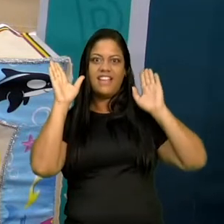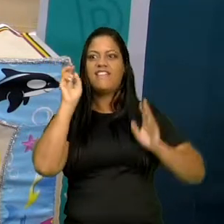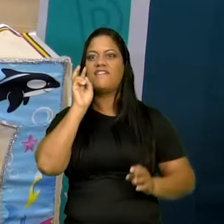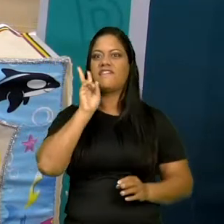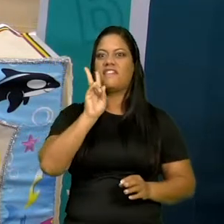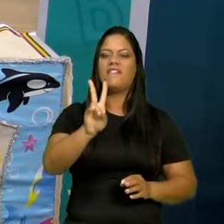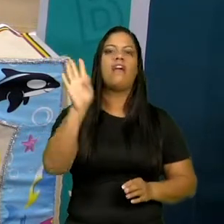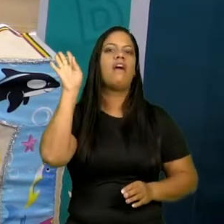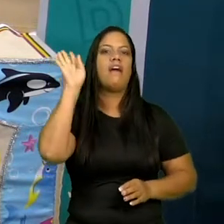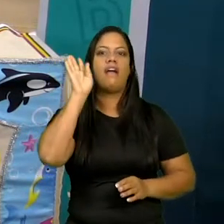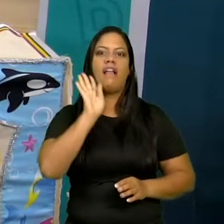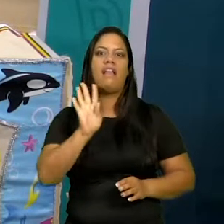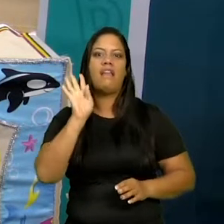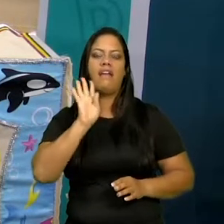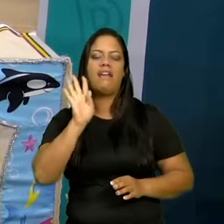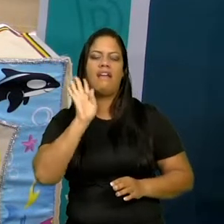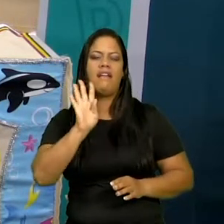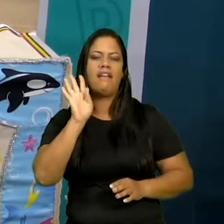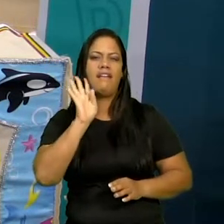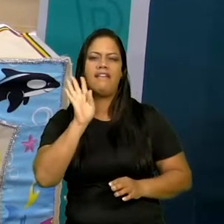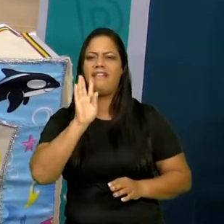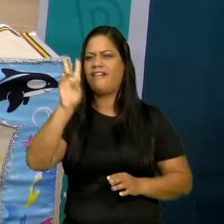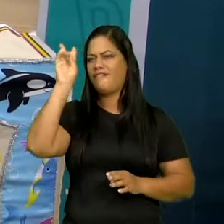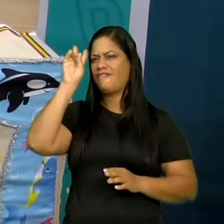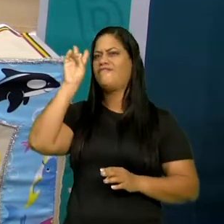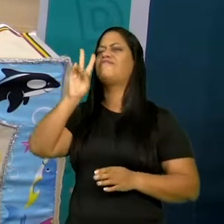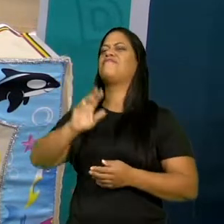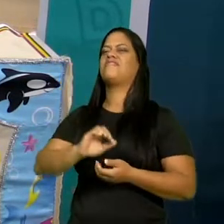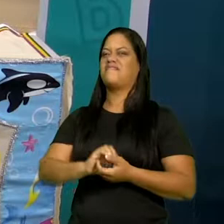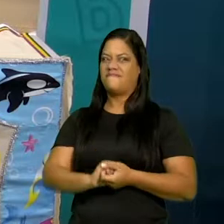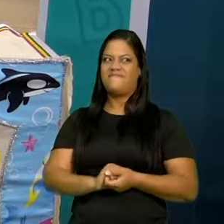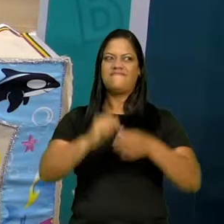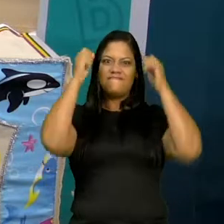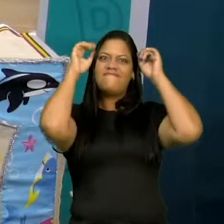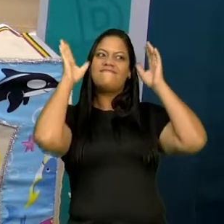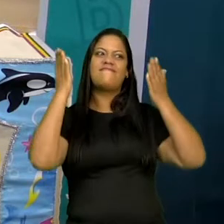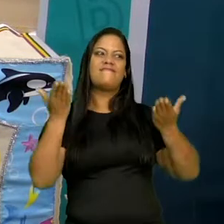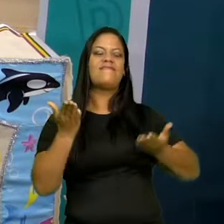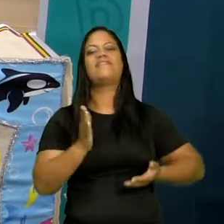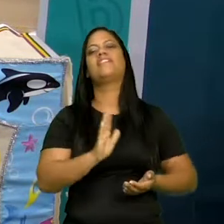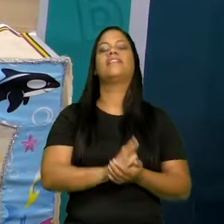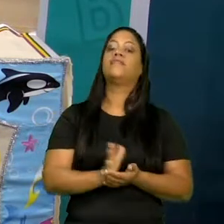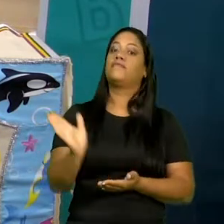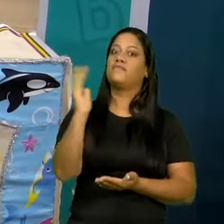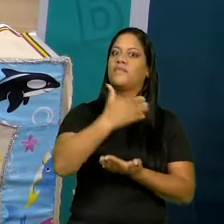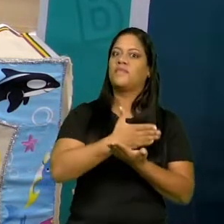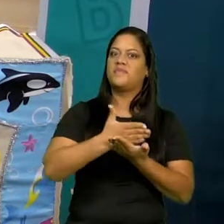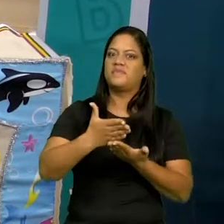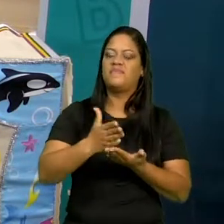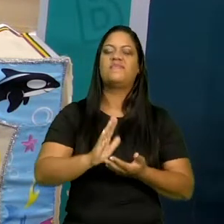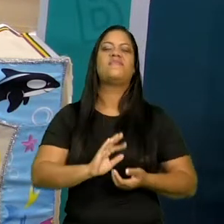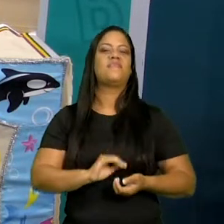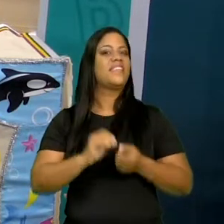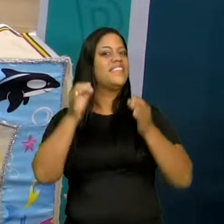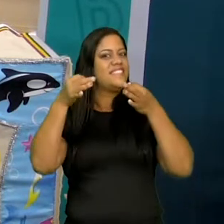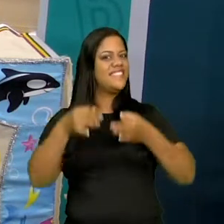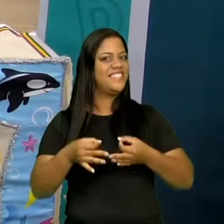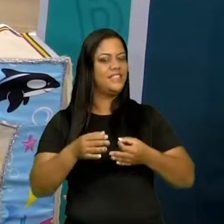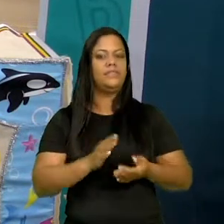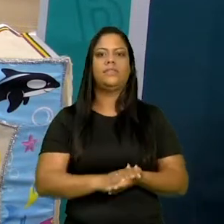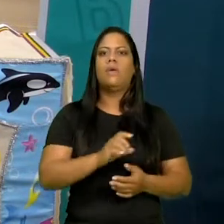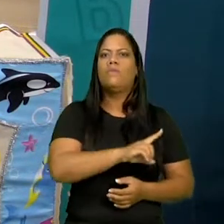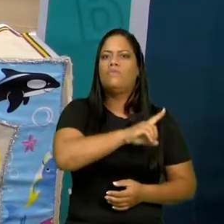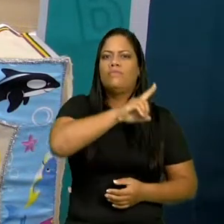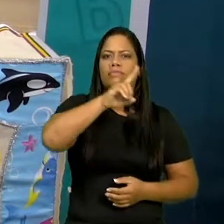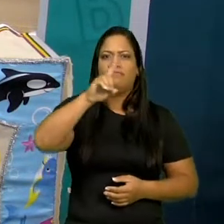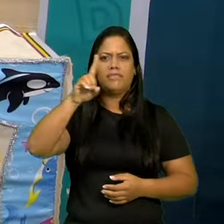ver que essa história, mas ela é tão legal, gente, né, leiturinha? É. Então vamos lá pra nossa história, certo? Era